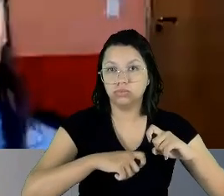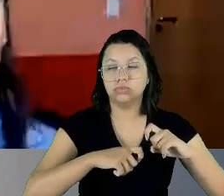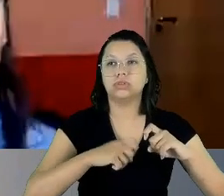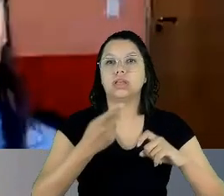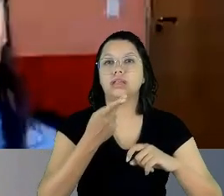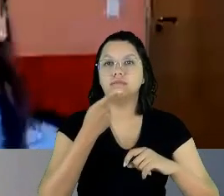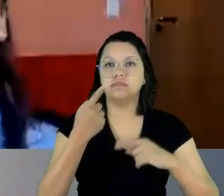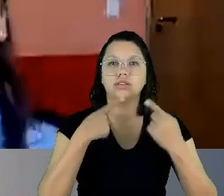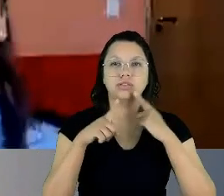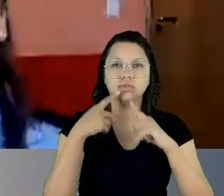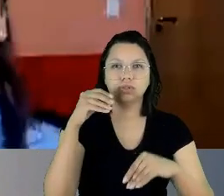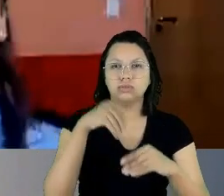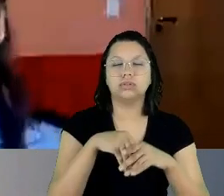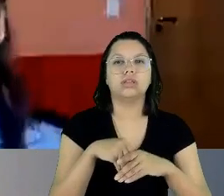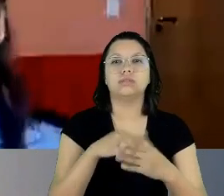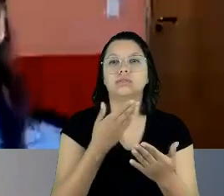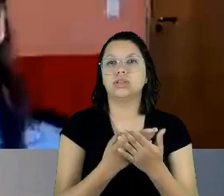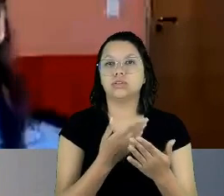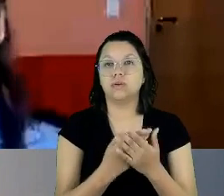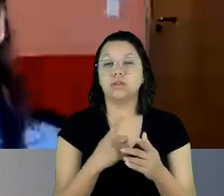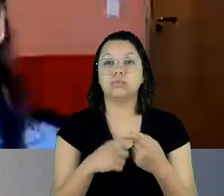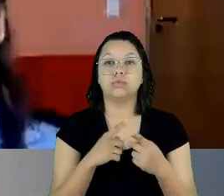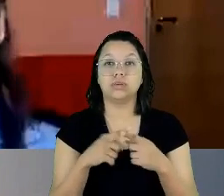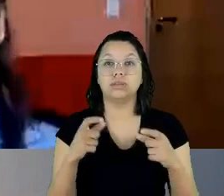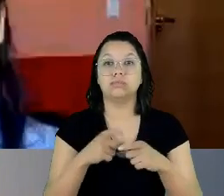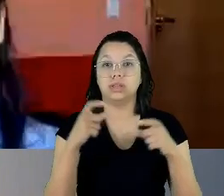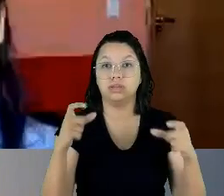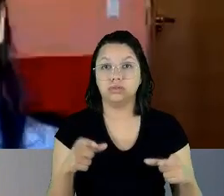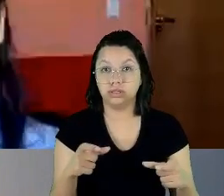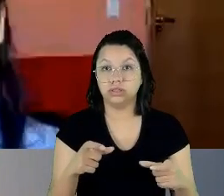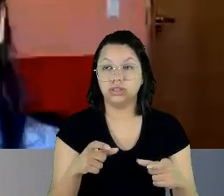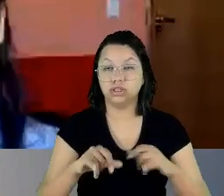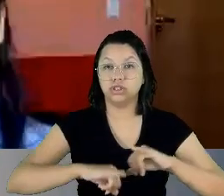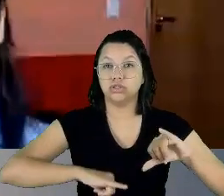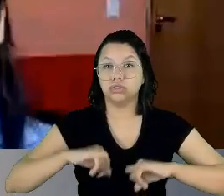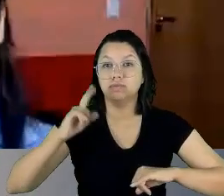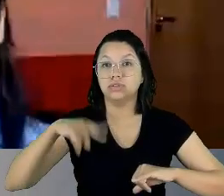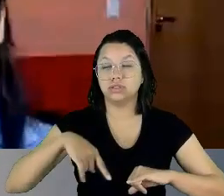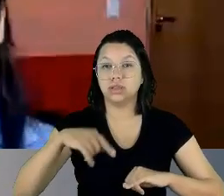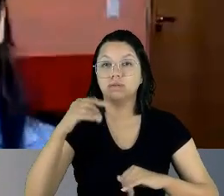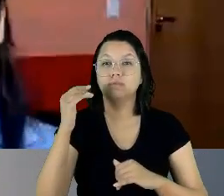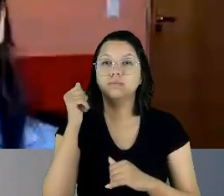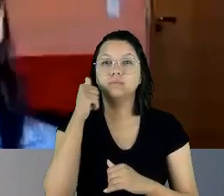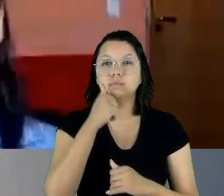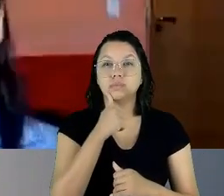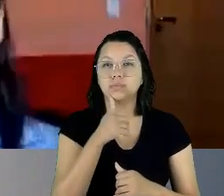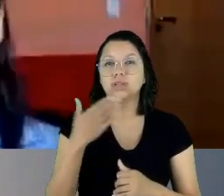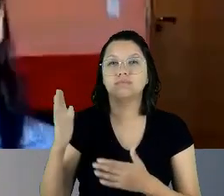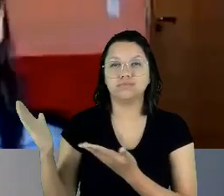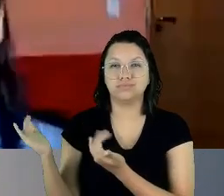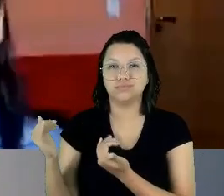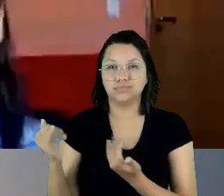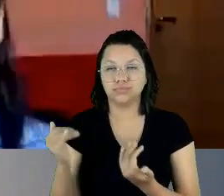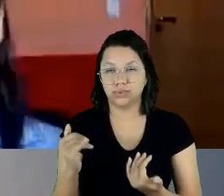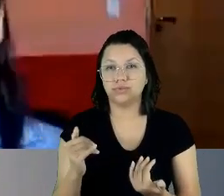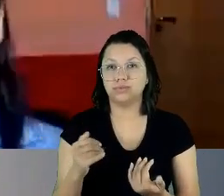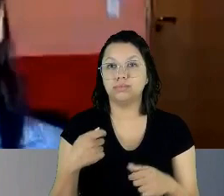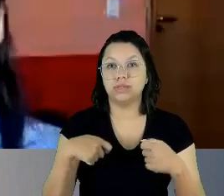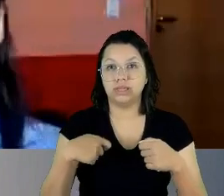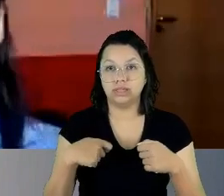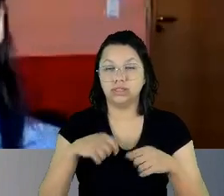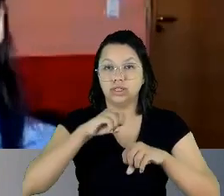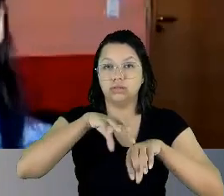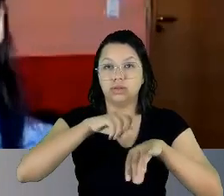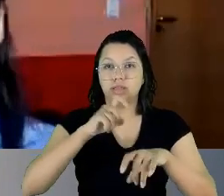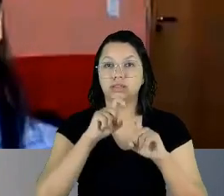estar sendo discutida nas escolas, porque grande parte das pessoas que sofrem abuso sexual são meninas, então a gente precisa de educação sexual nas escolas, a gente